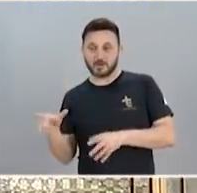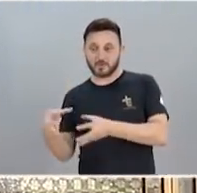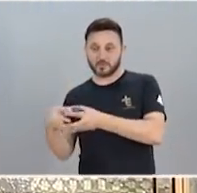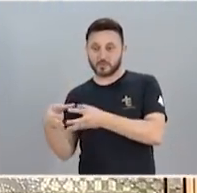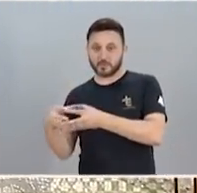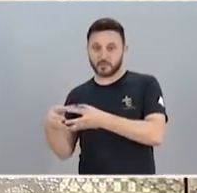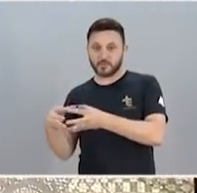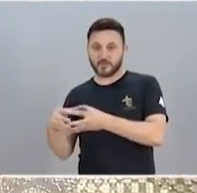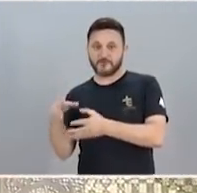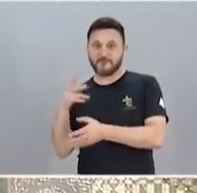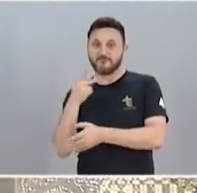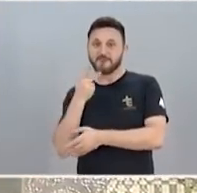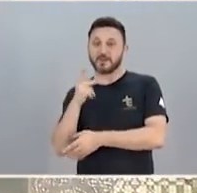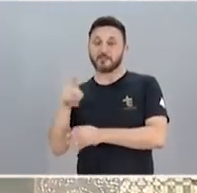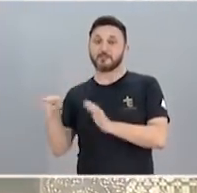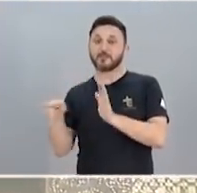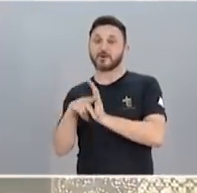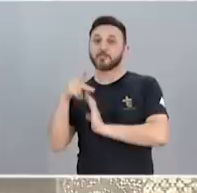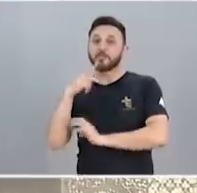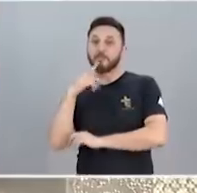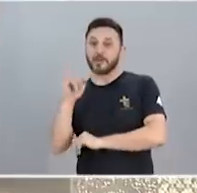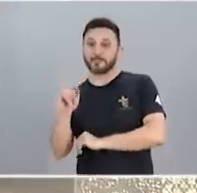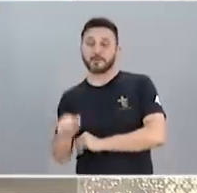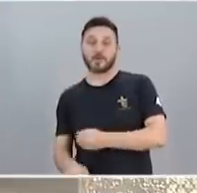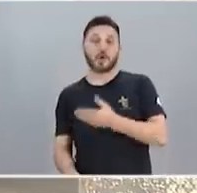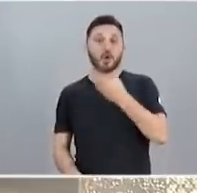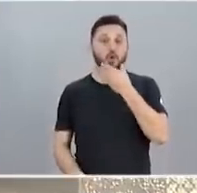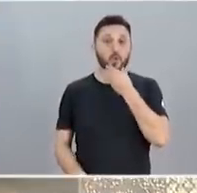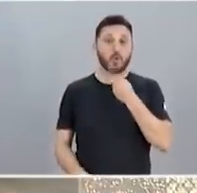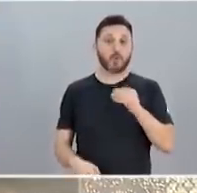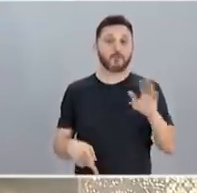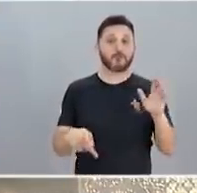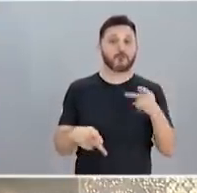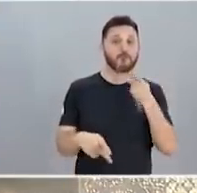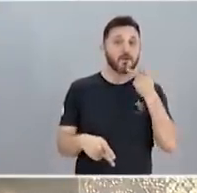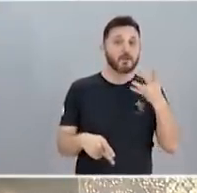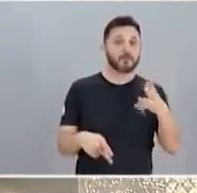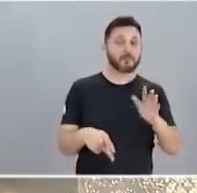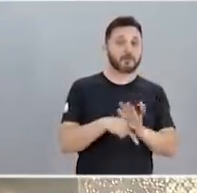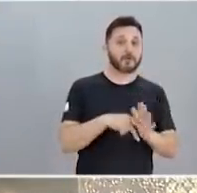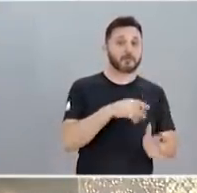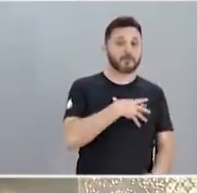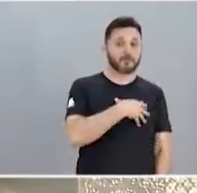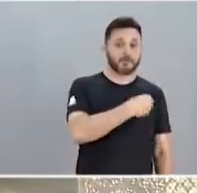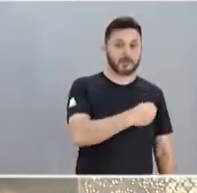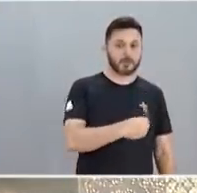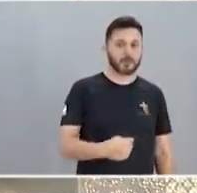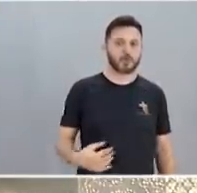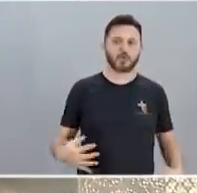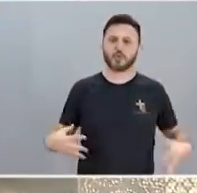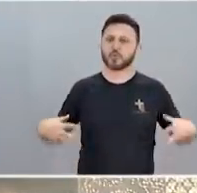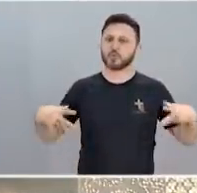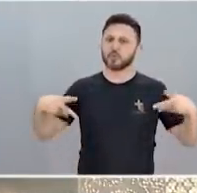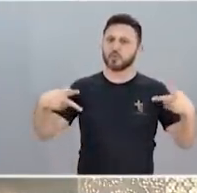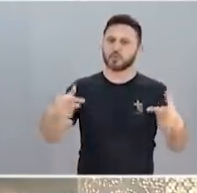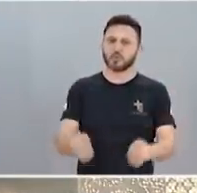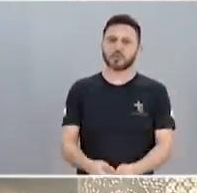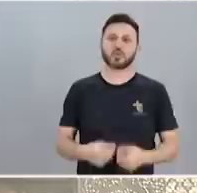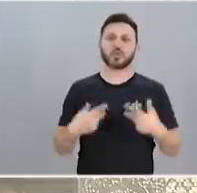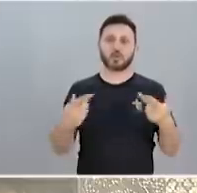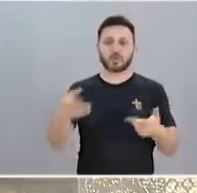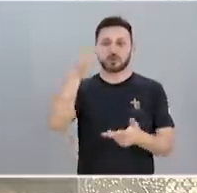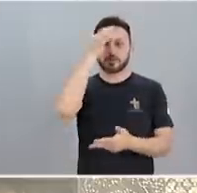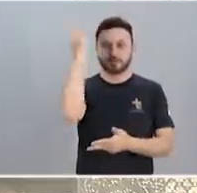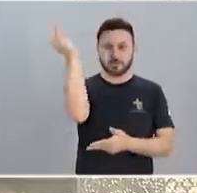quando se refere ao Pai, os homens quando se refere ao Filho, e todos quando se